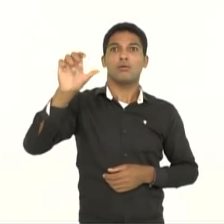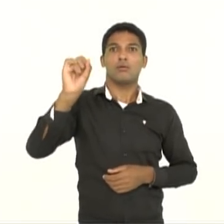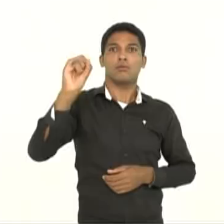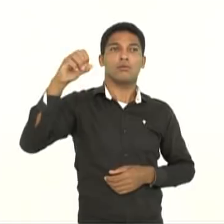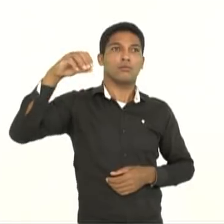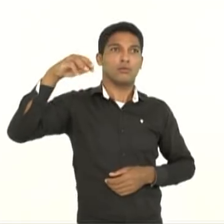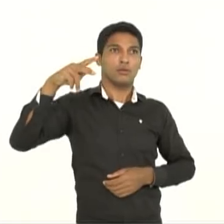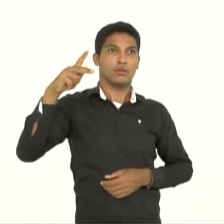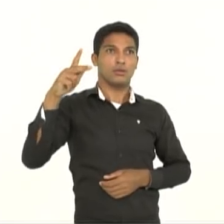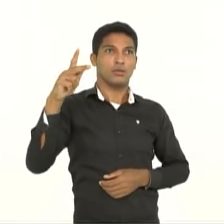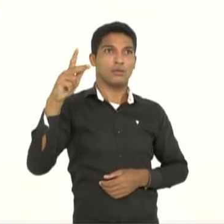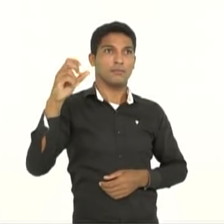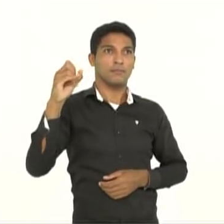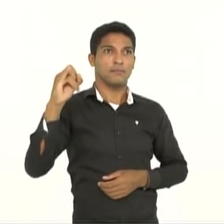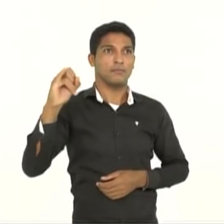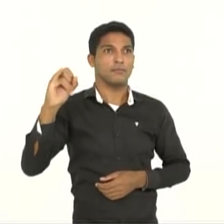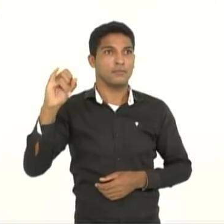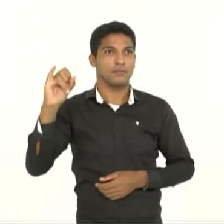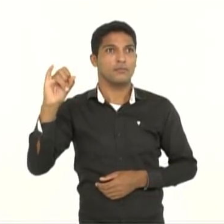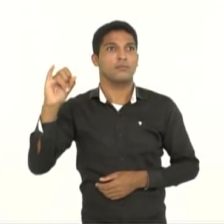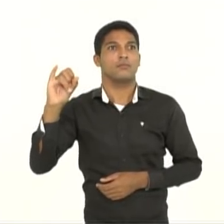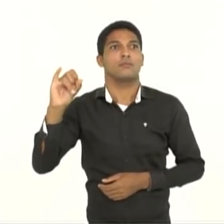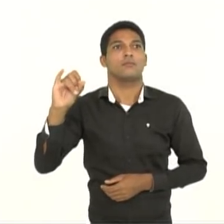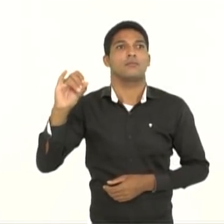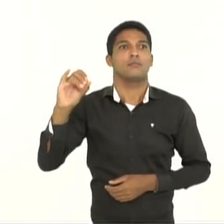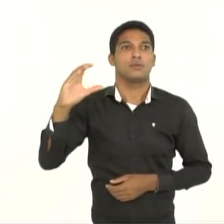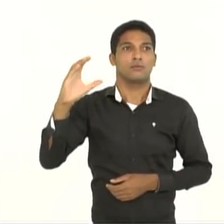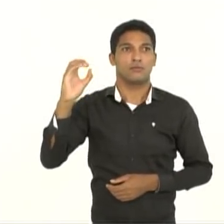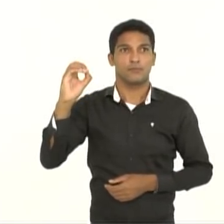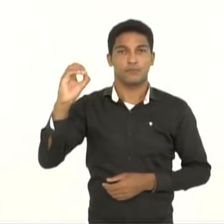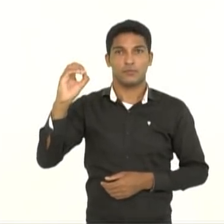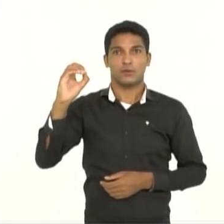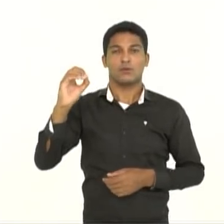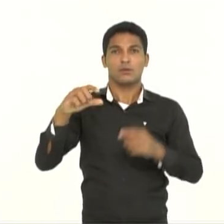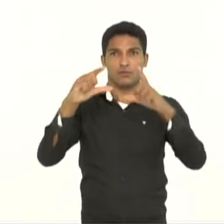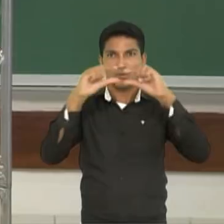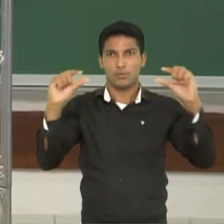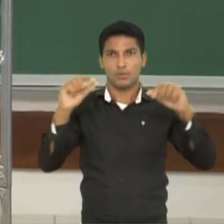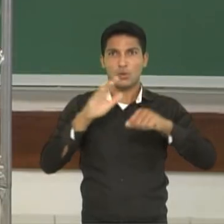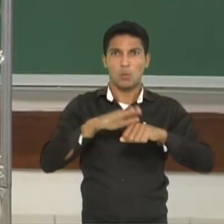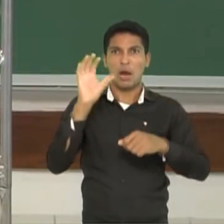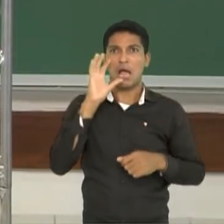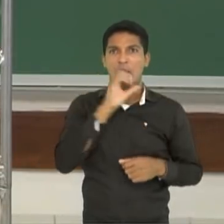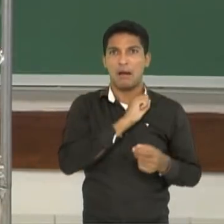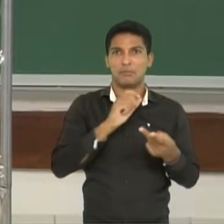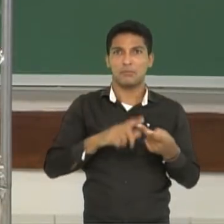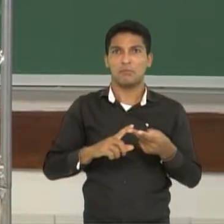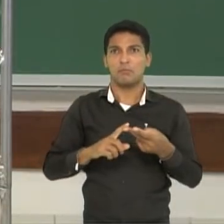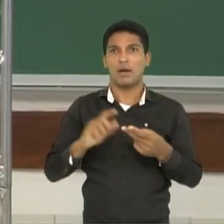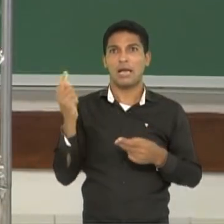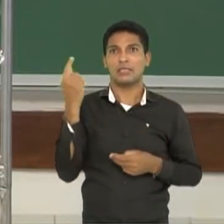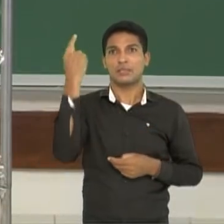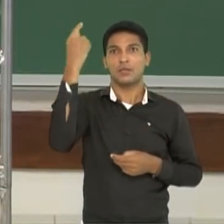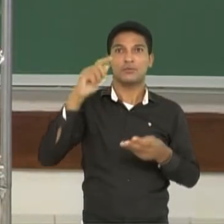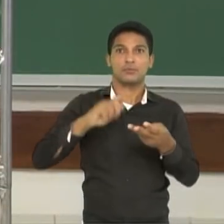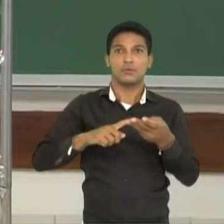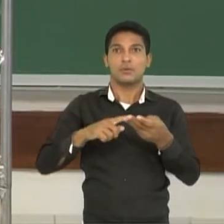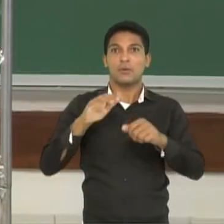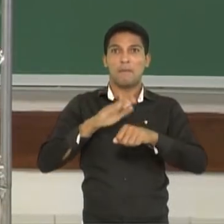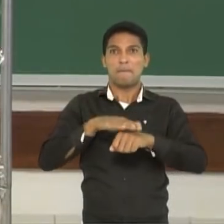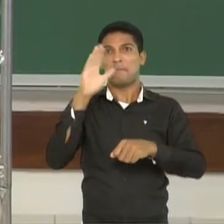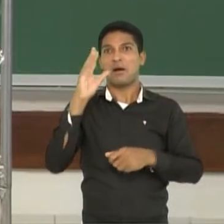o mais rápido, o mais alto e o mais forte. Então, a ideia dos esportes de marca é exatamente